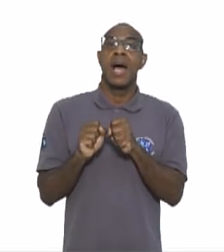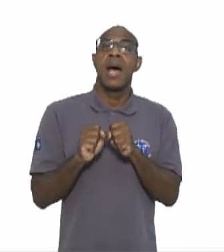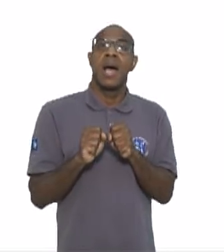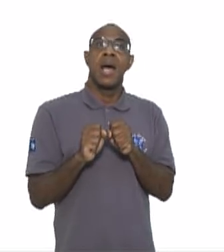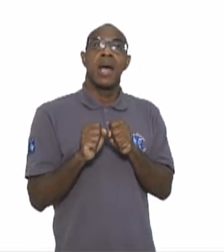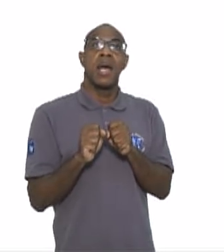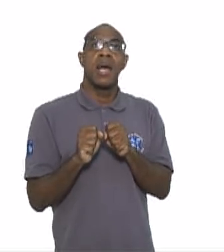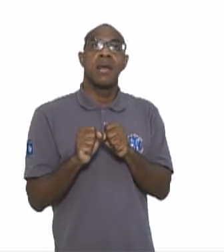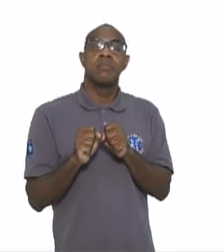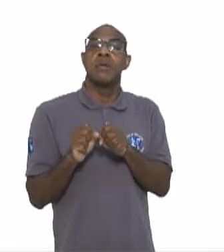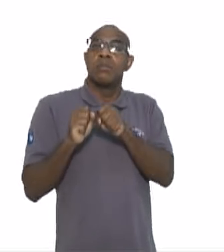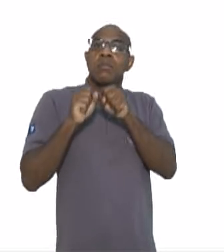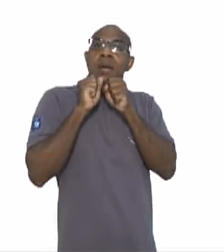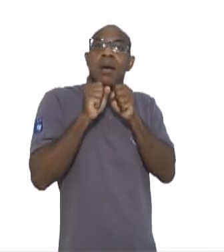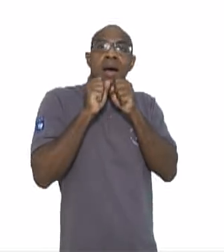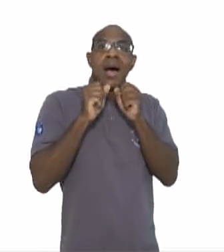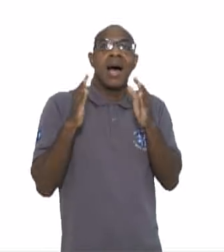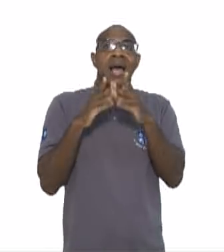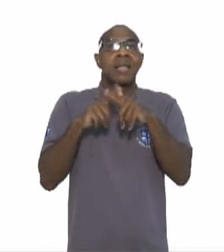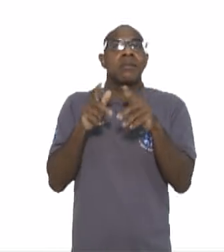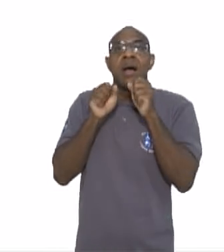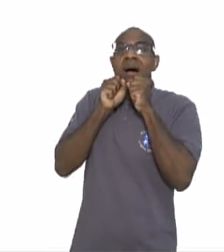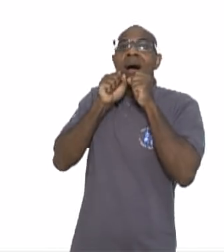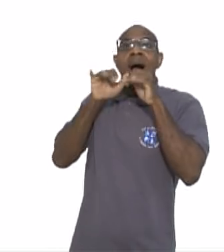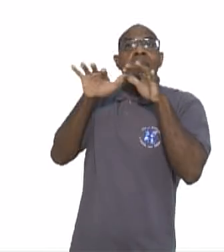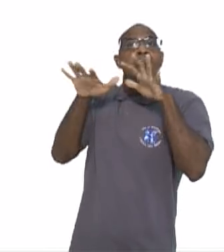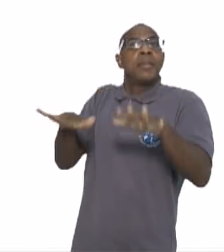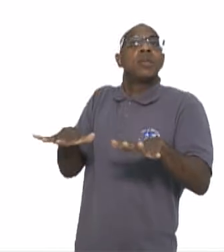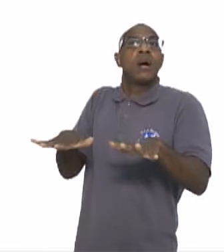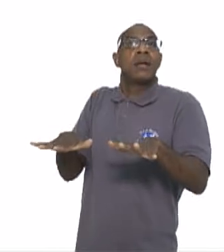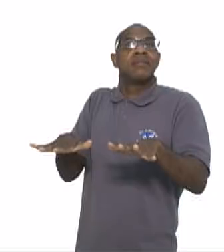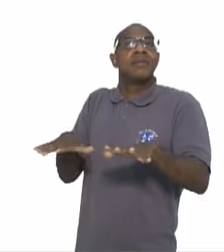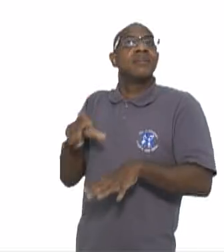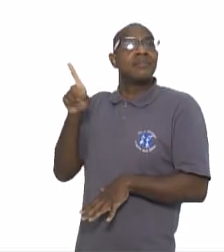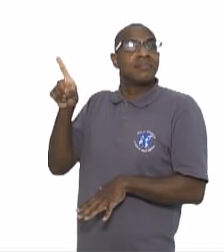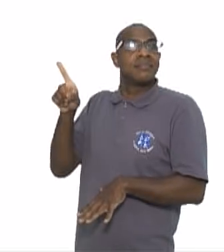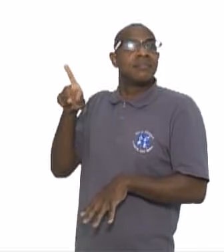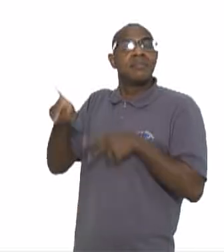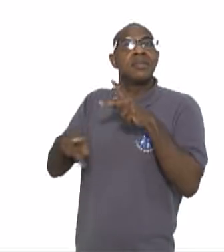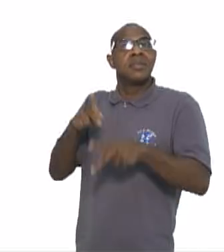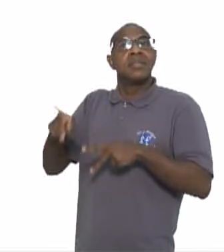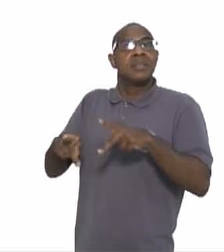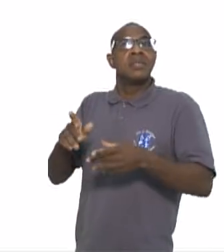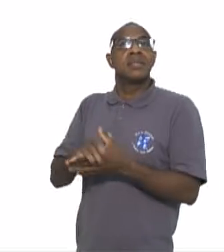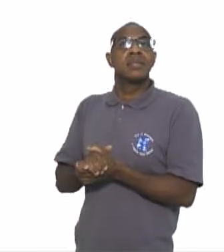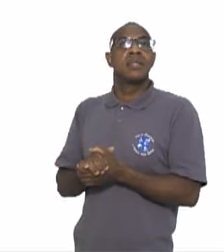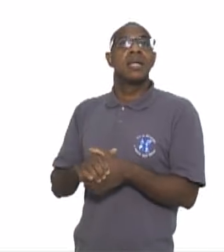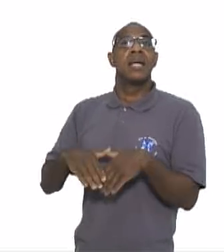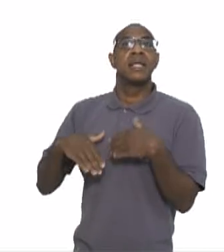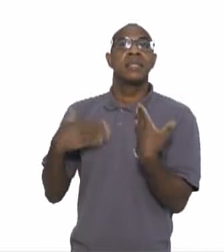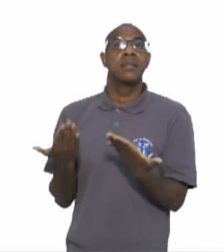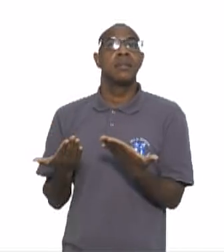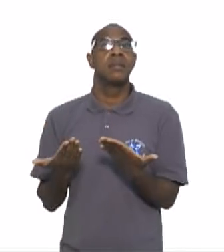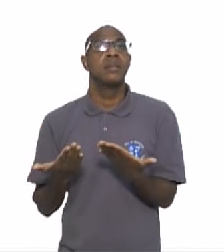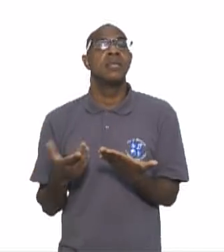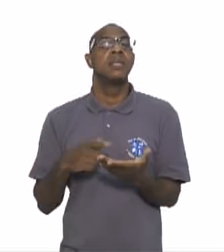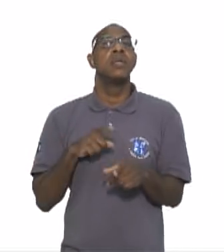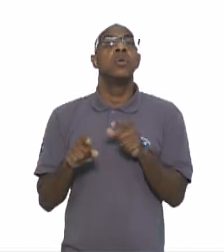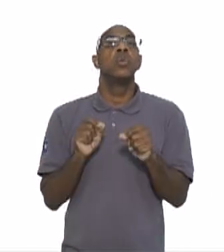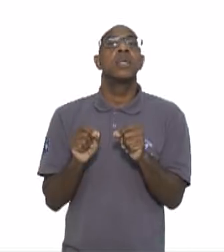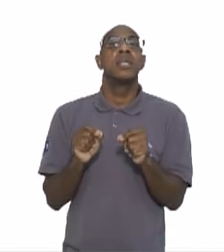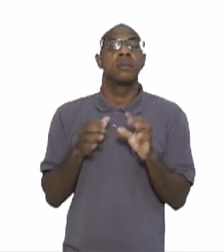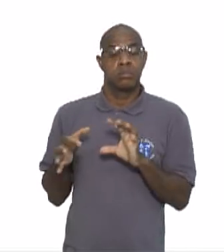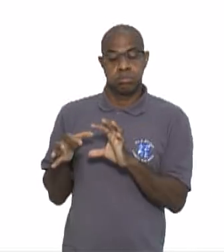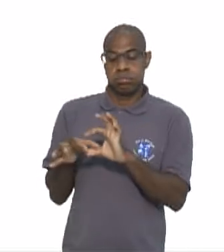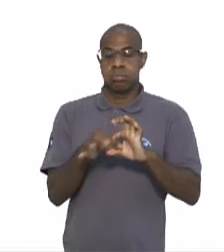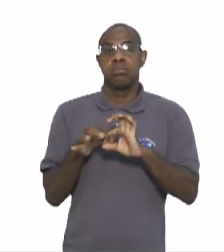dos mais importantes meios de admissão à nobreza, de regulação das hierarquias aristocráticas e de confirmação dos